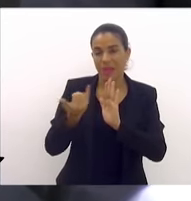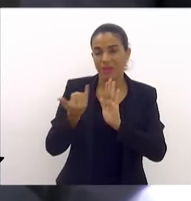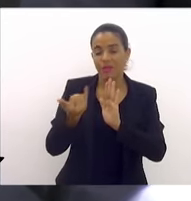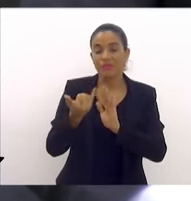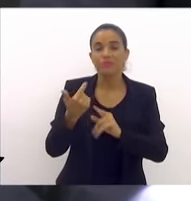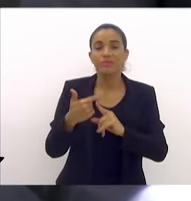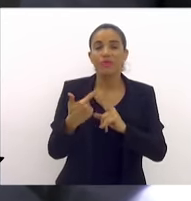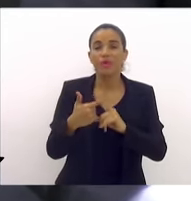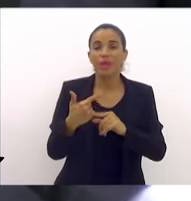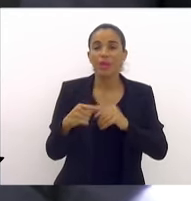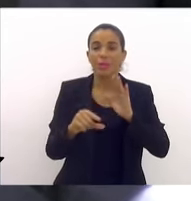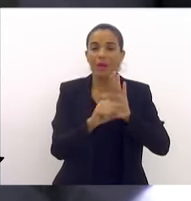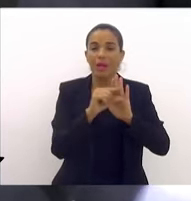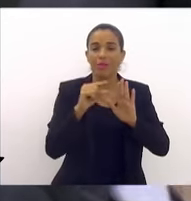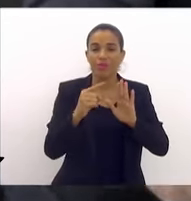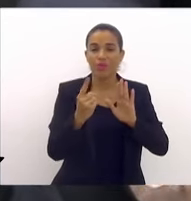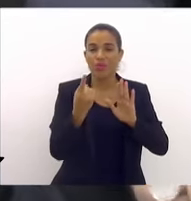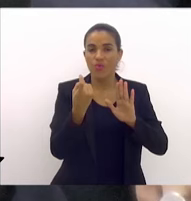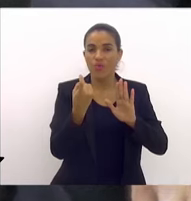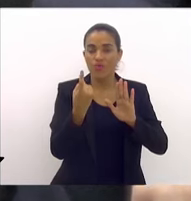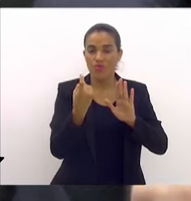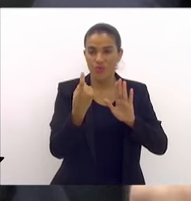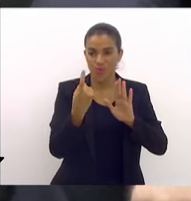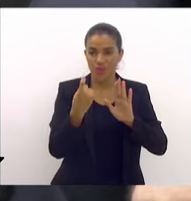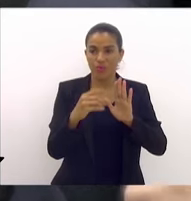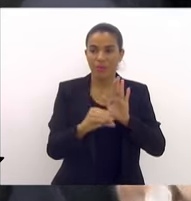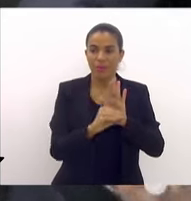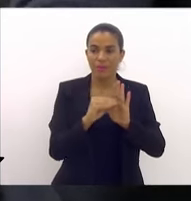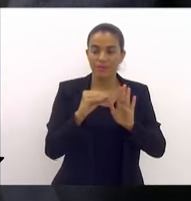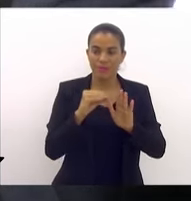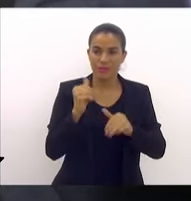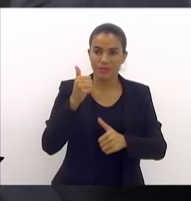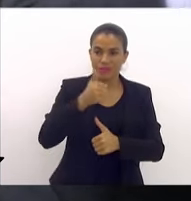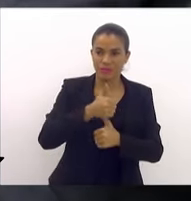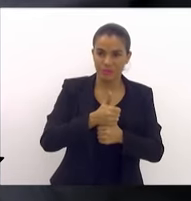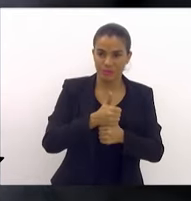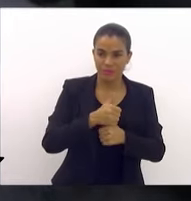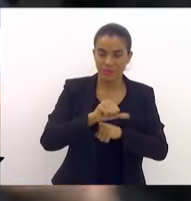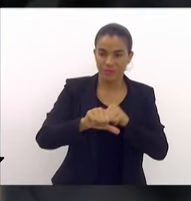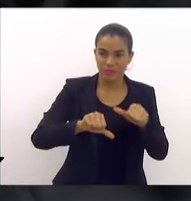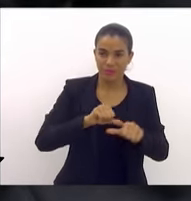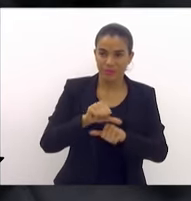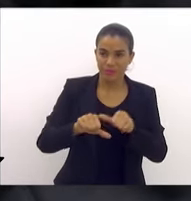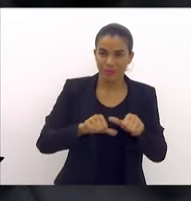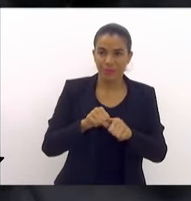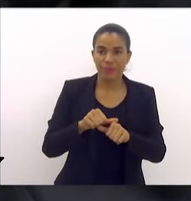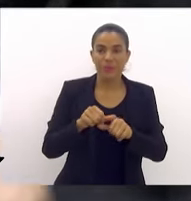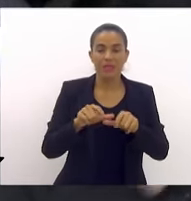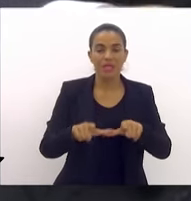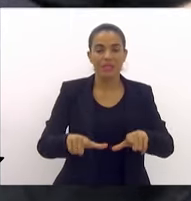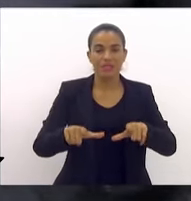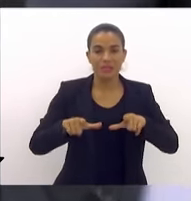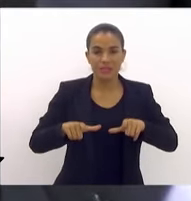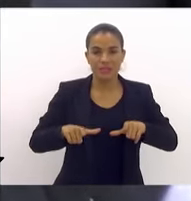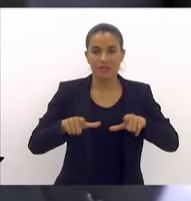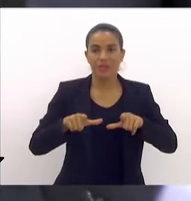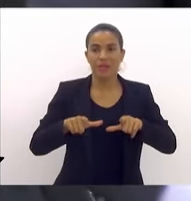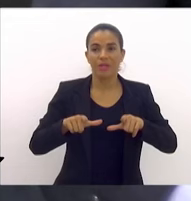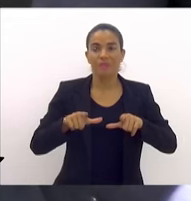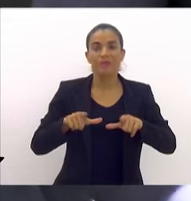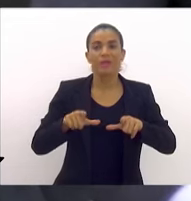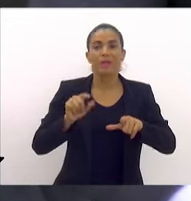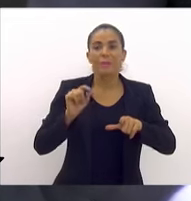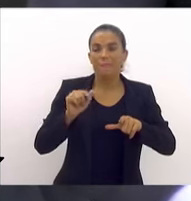único do artigo 2º, da emenda modificativa 2, Está lá, a certidão de indisponibilidade será